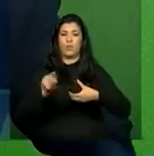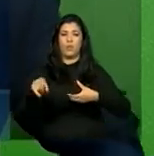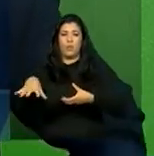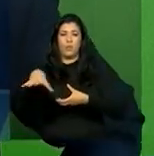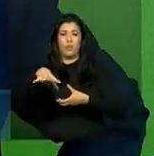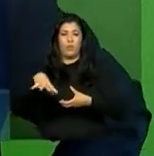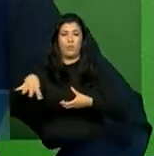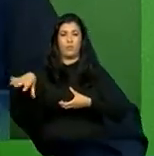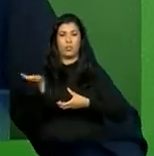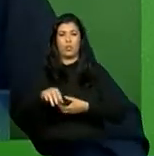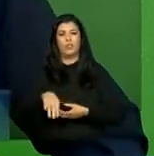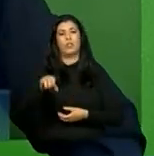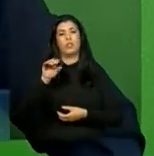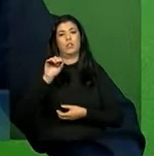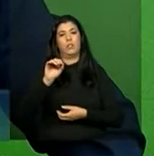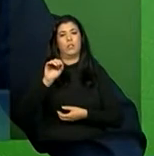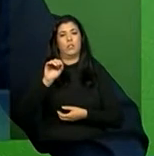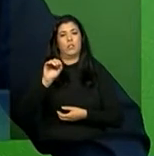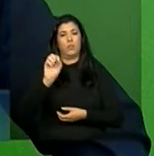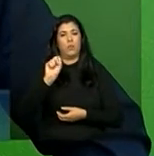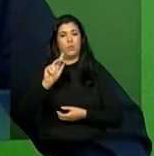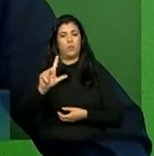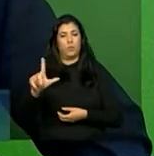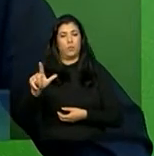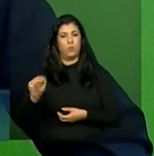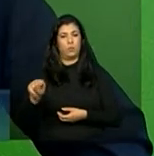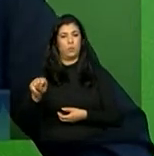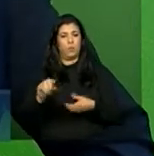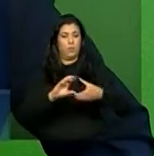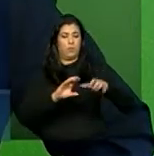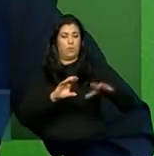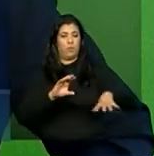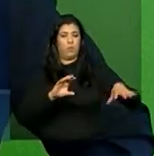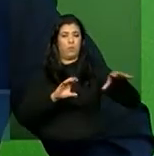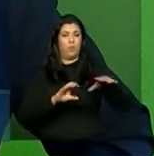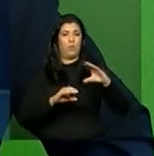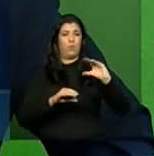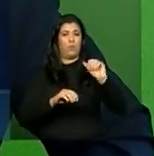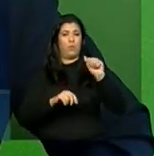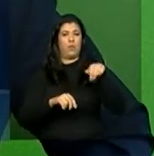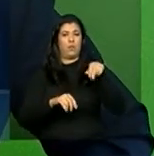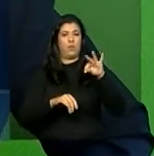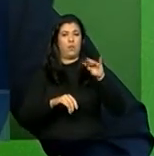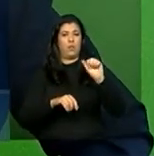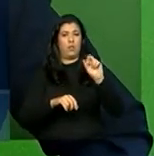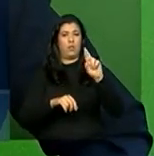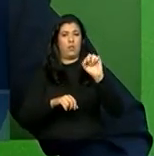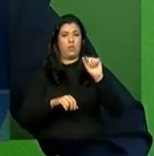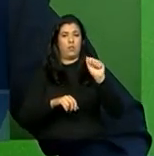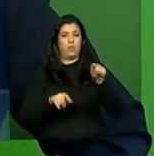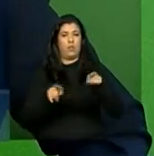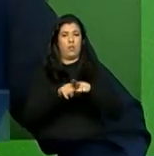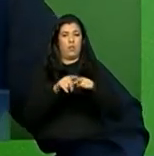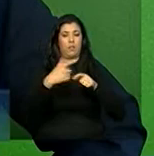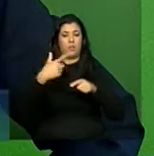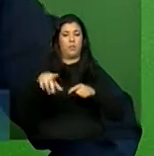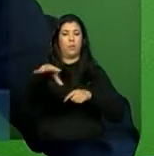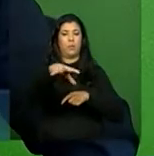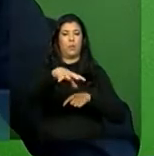Sul com Cantareira depois dois grandes reservatórios na região do pcj